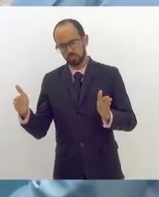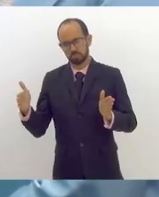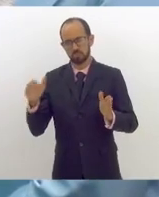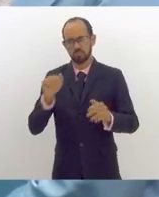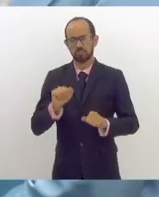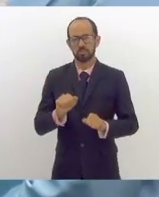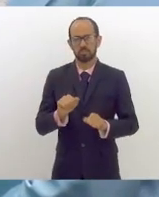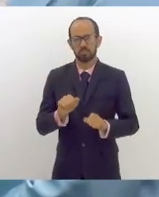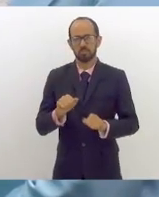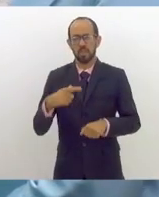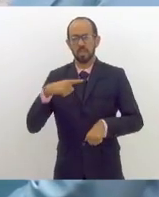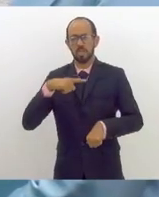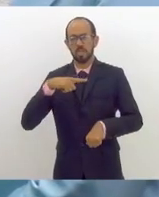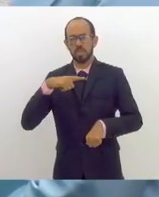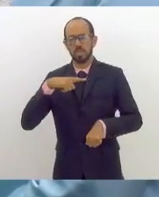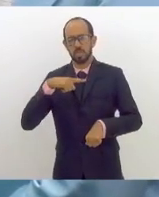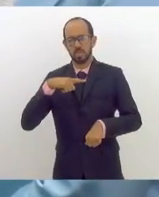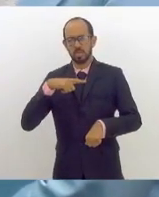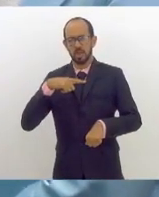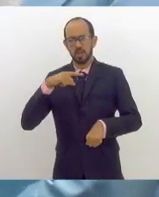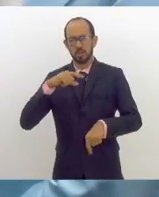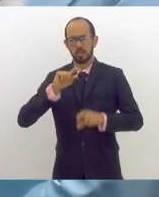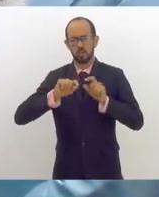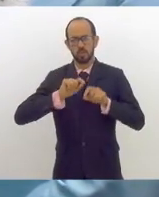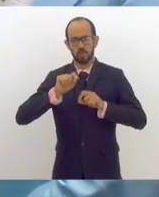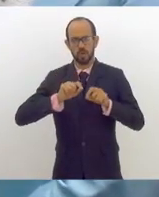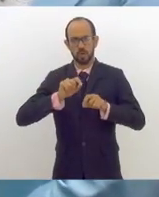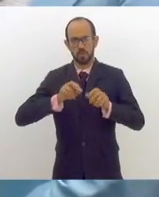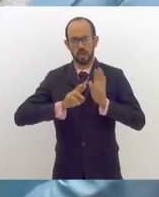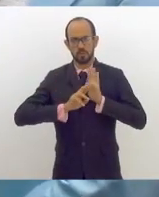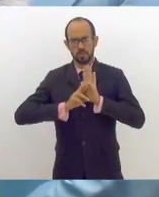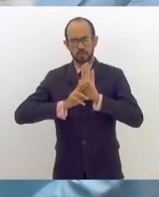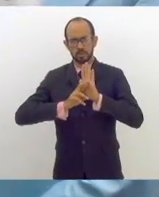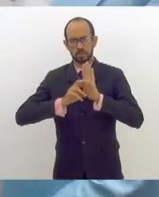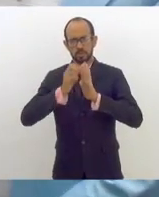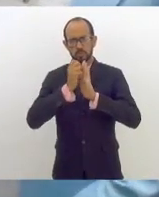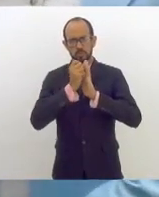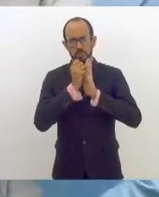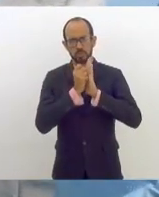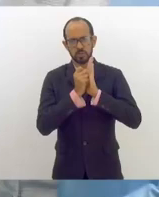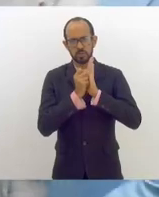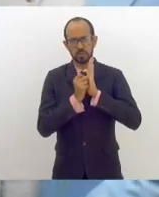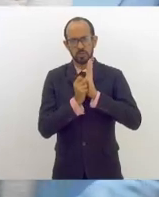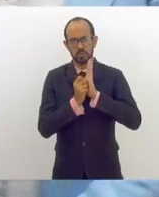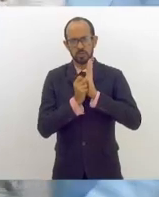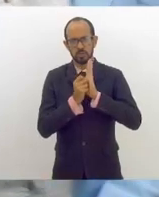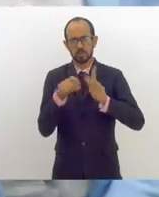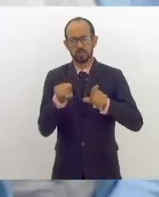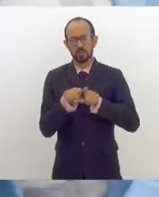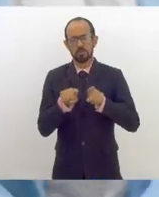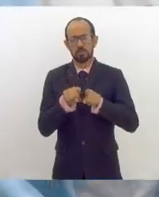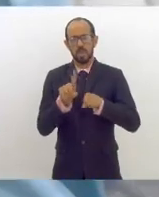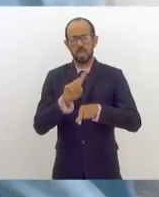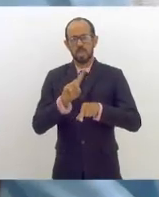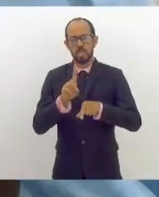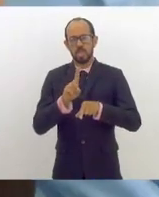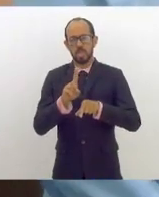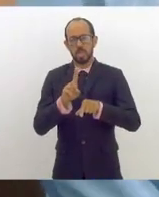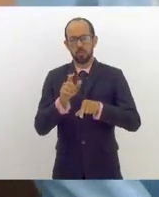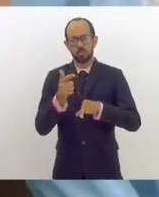havendo representação escrita e também não havendo anuência